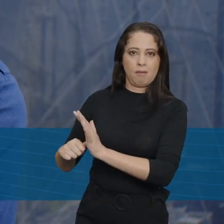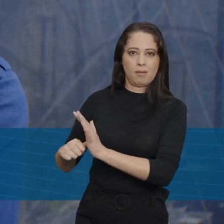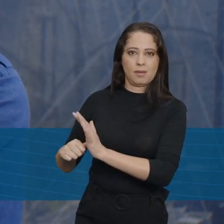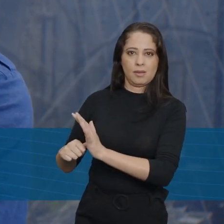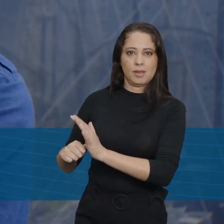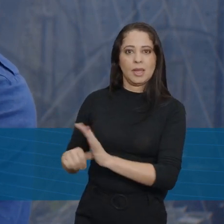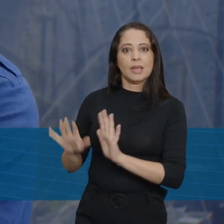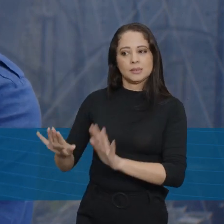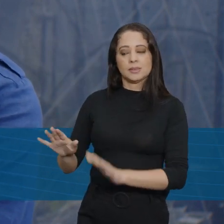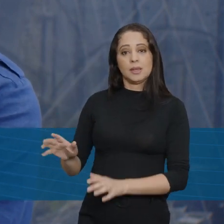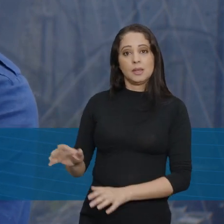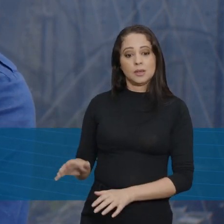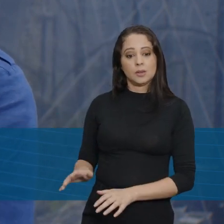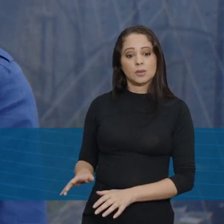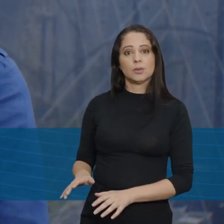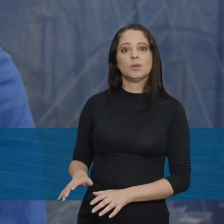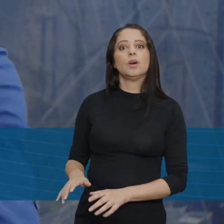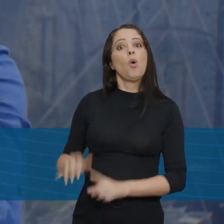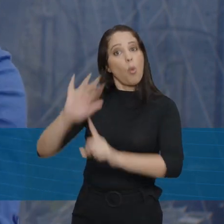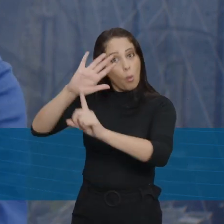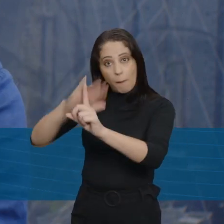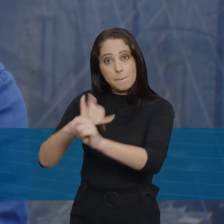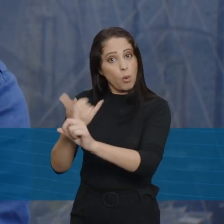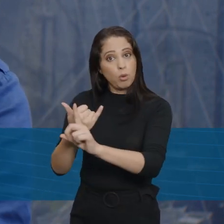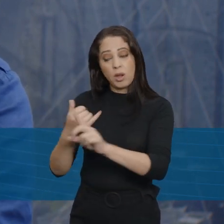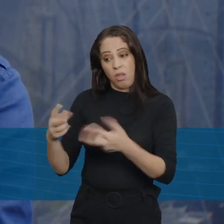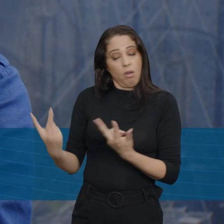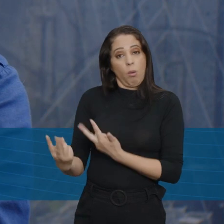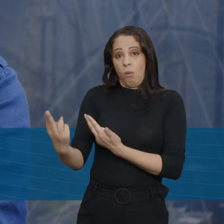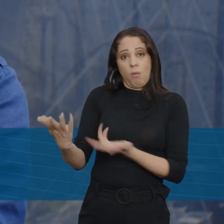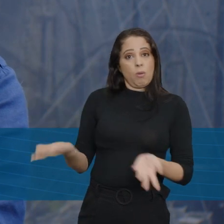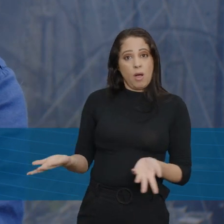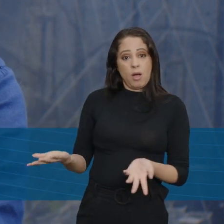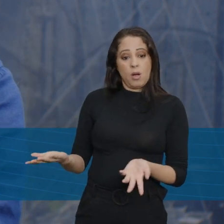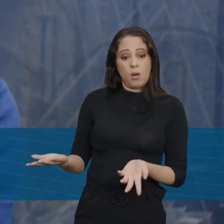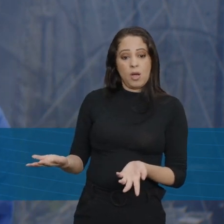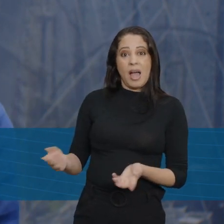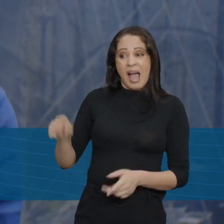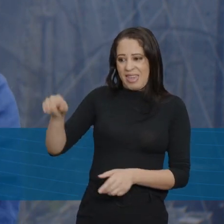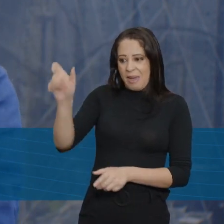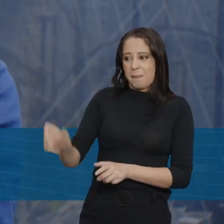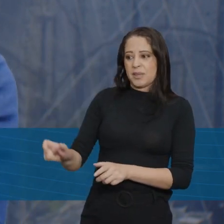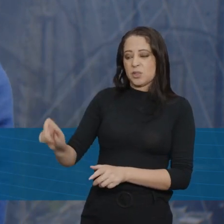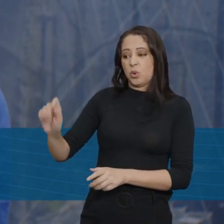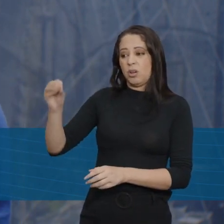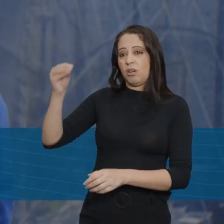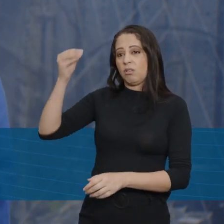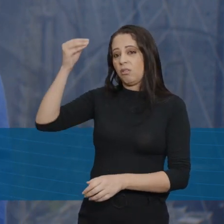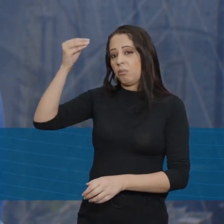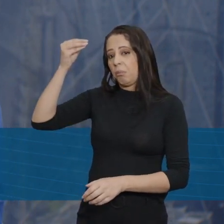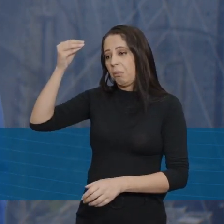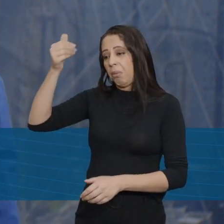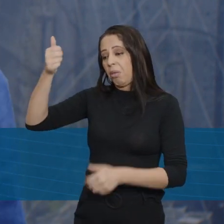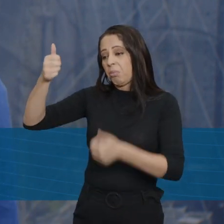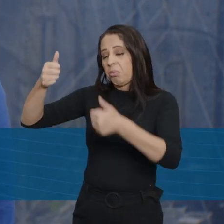ela que a sociedade não gosta. E o bullying ele só reforça. Então ela o quê? Ela acaba caindo,